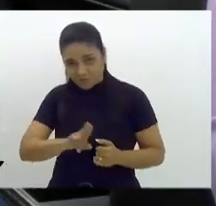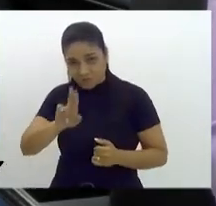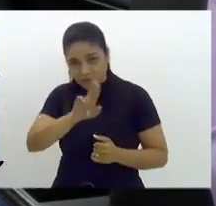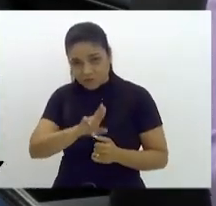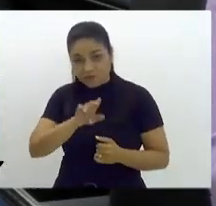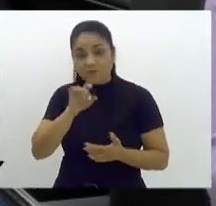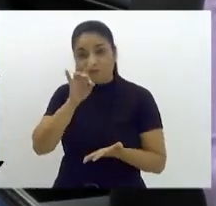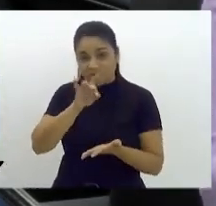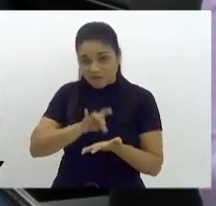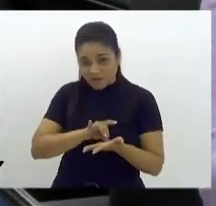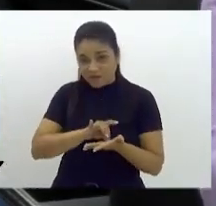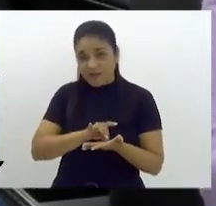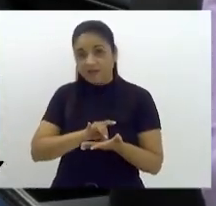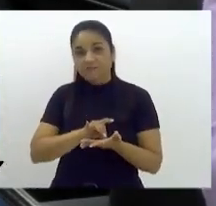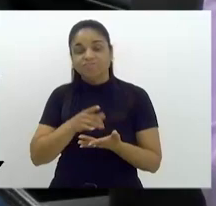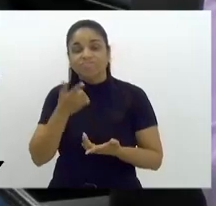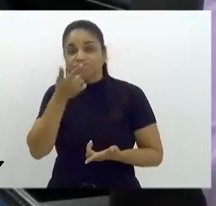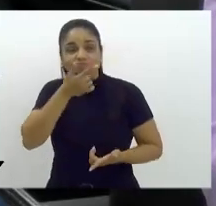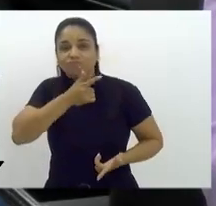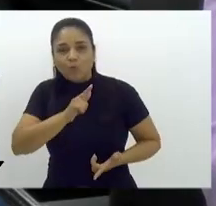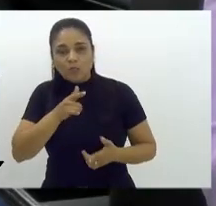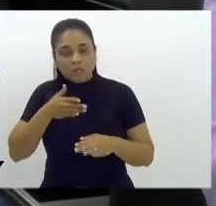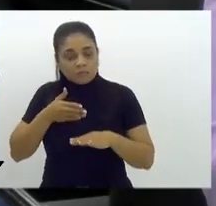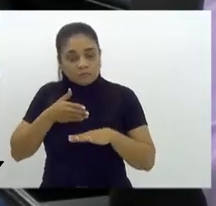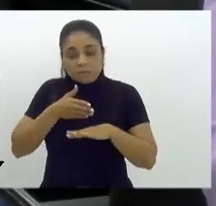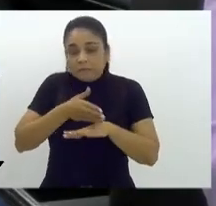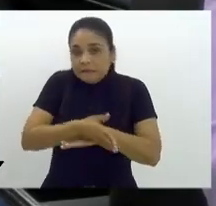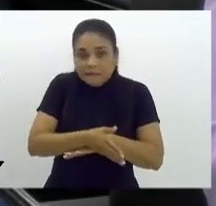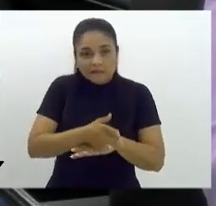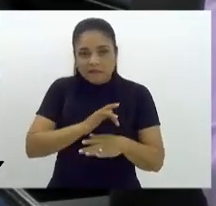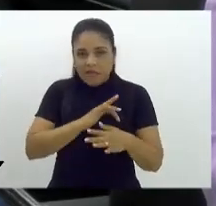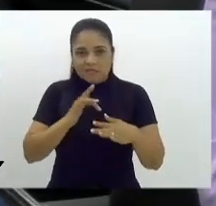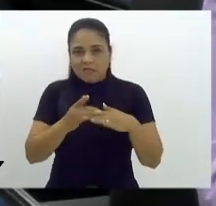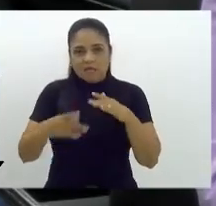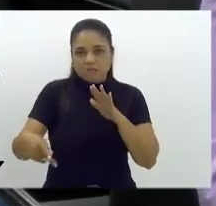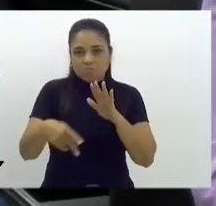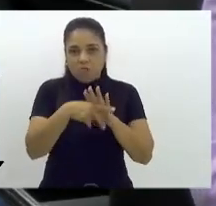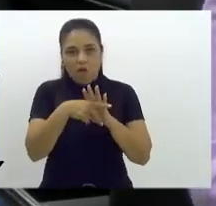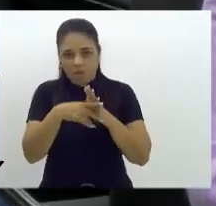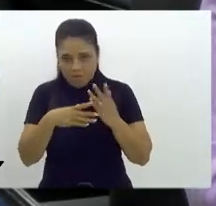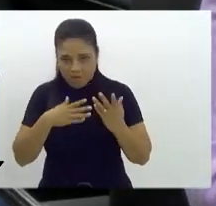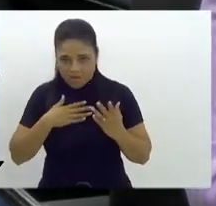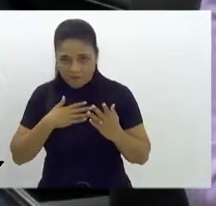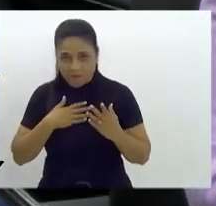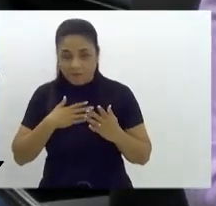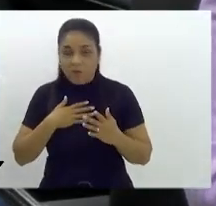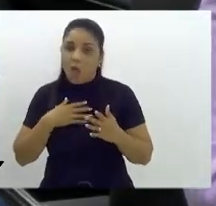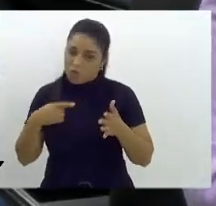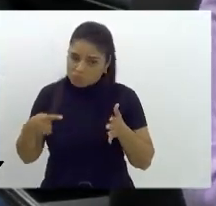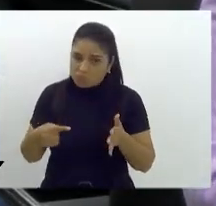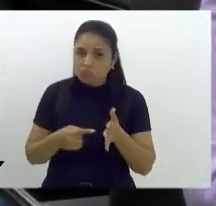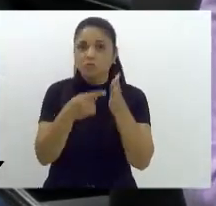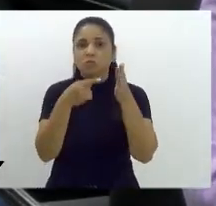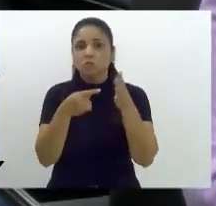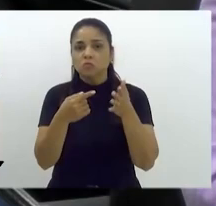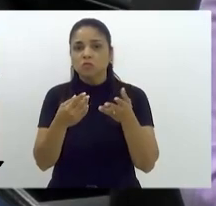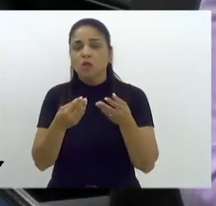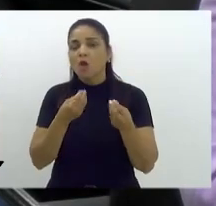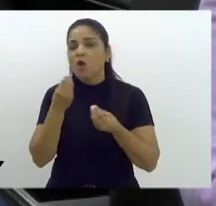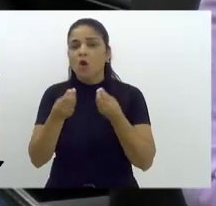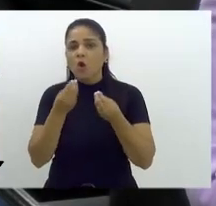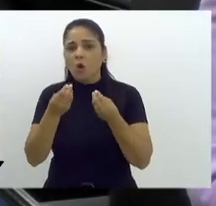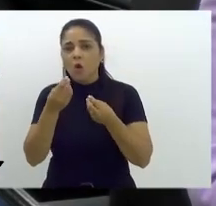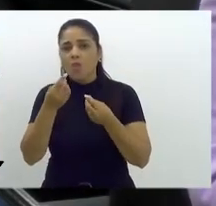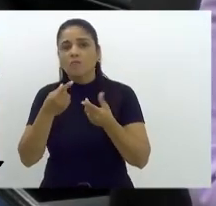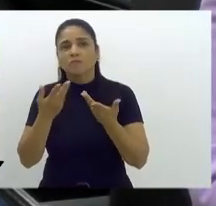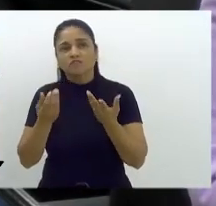ali violadas não conseguem acessar pela própria rede outros ou uma forma de denunciar né a gente tá falando aqui de